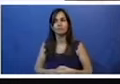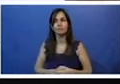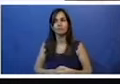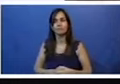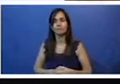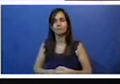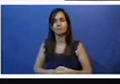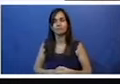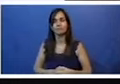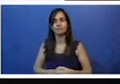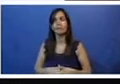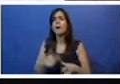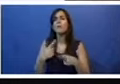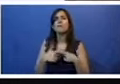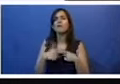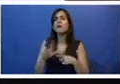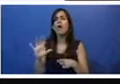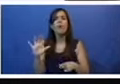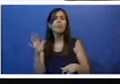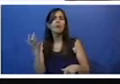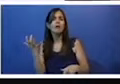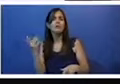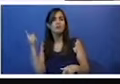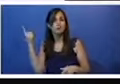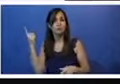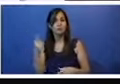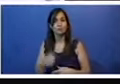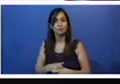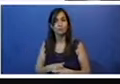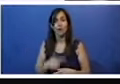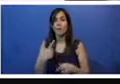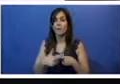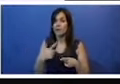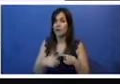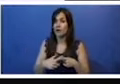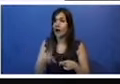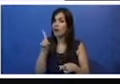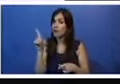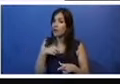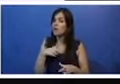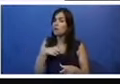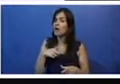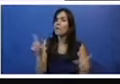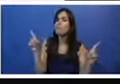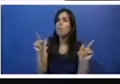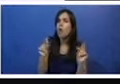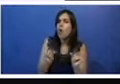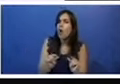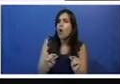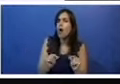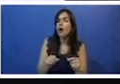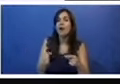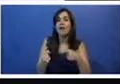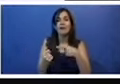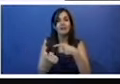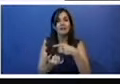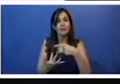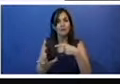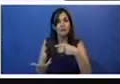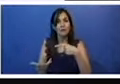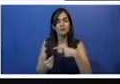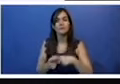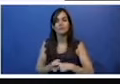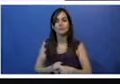né por que que isso acontece aquela que tem o menor denominador ó